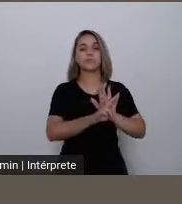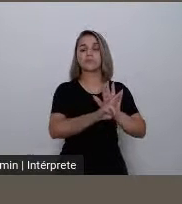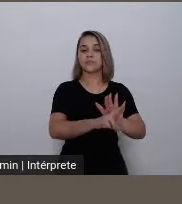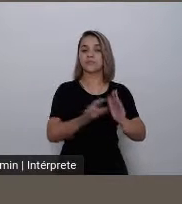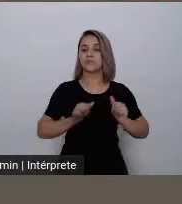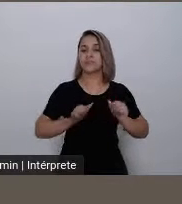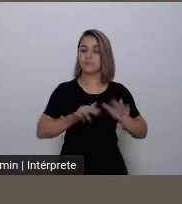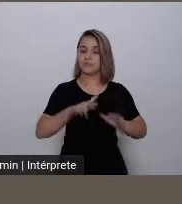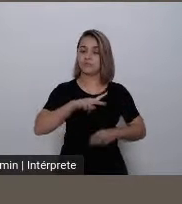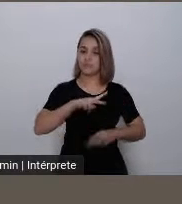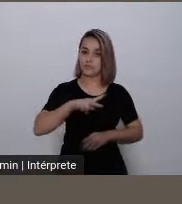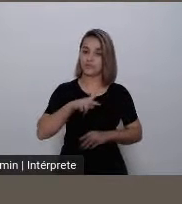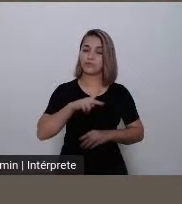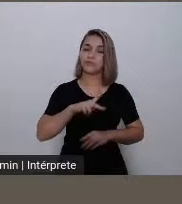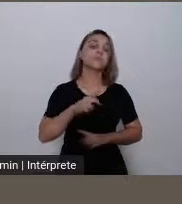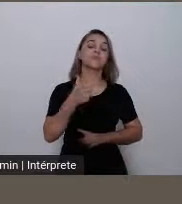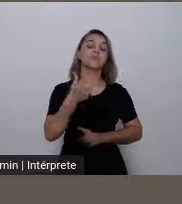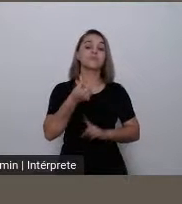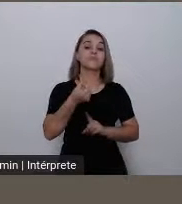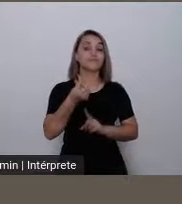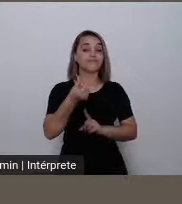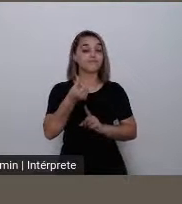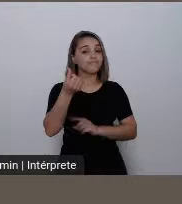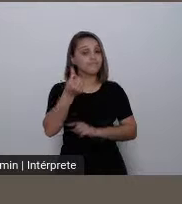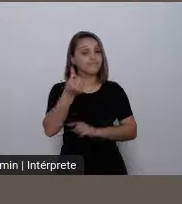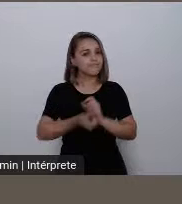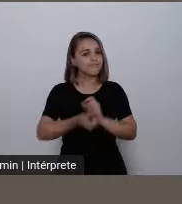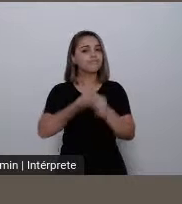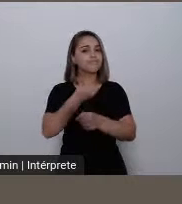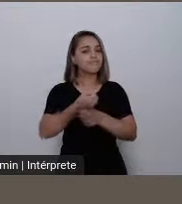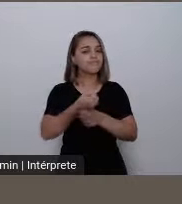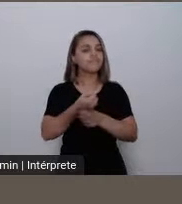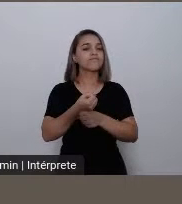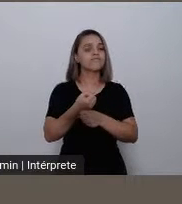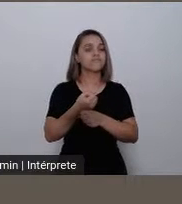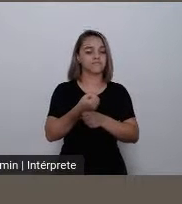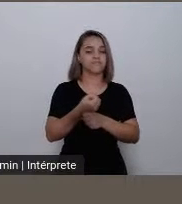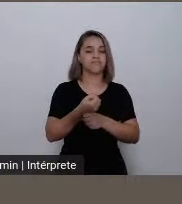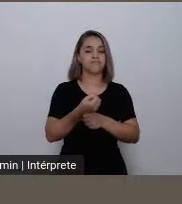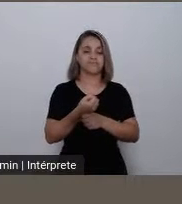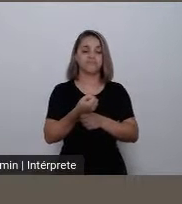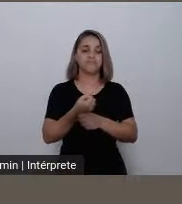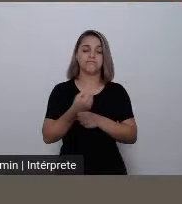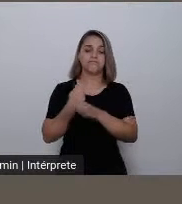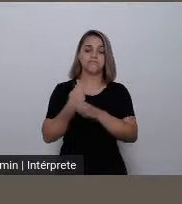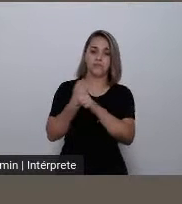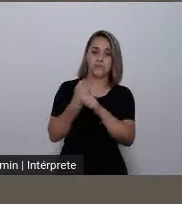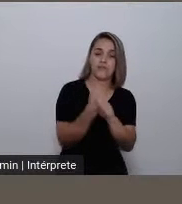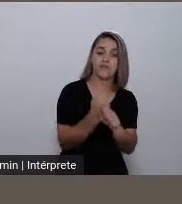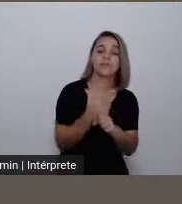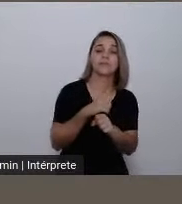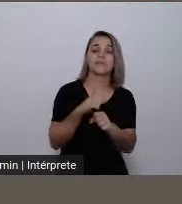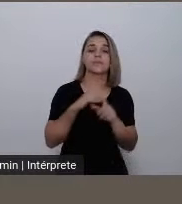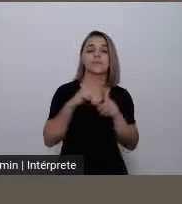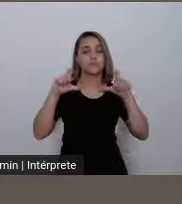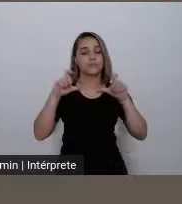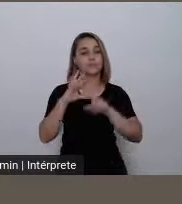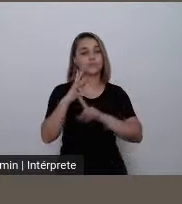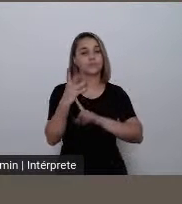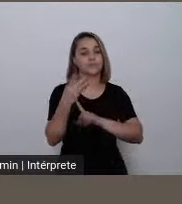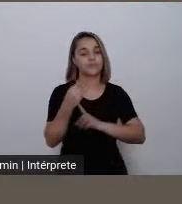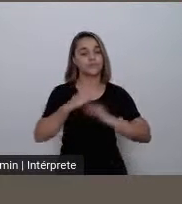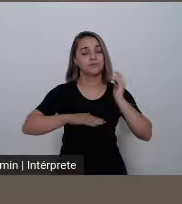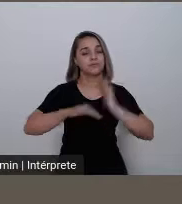em especial nas últimas 3 décadas, reúne projetos de grande envergadura e complexidade nas artes visuais, fotografia, literatura, etc., nas